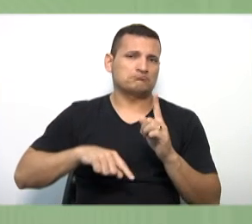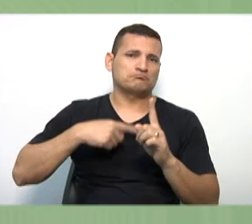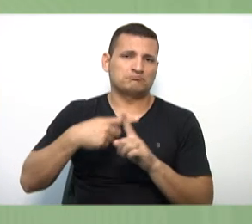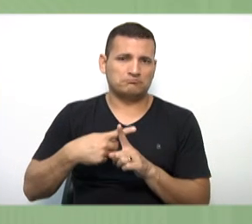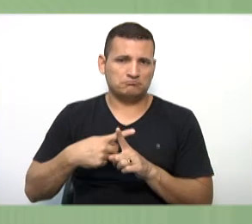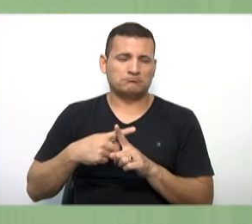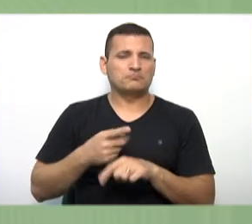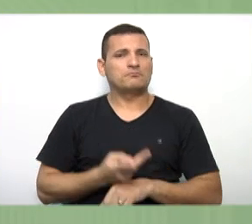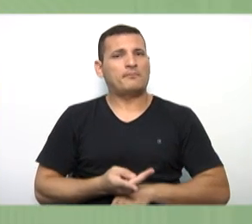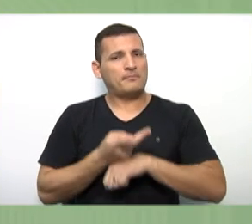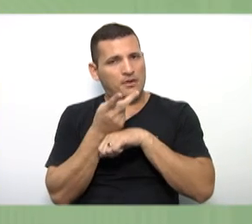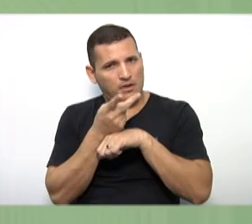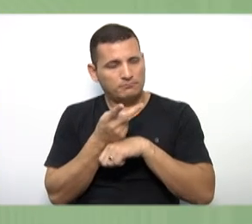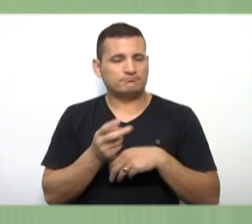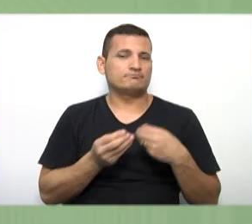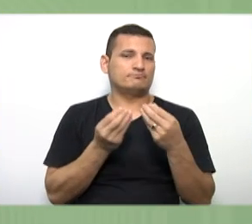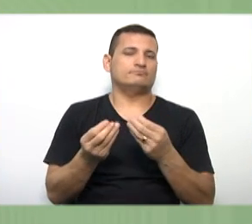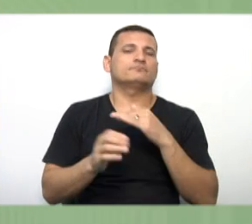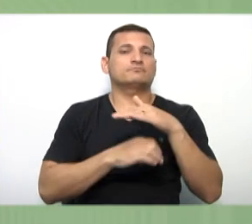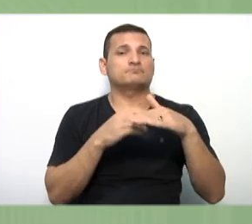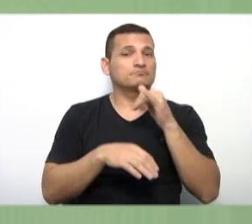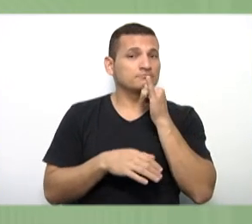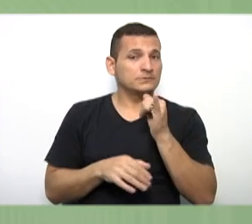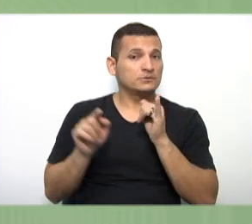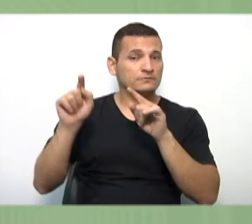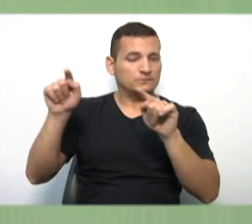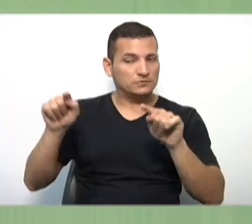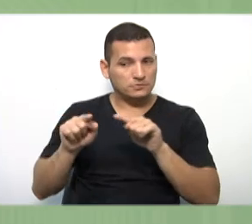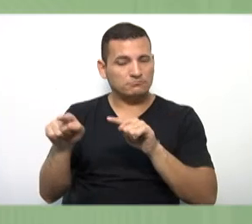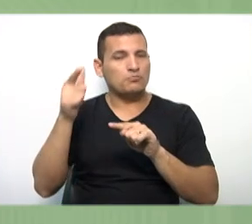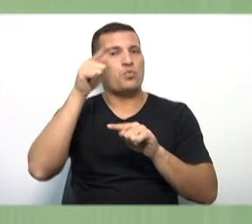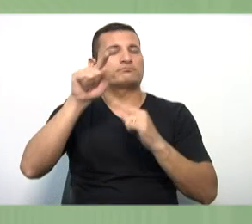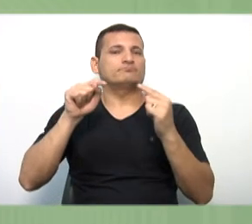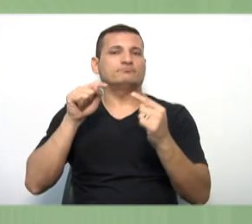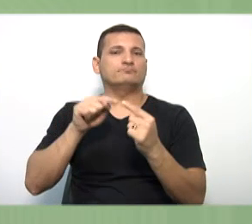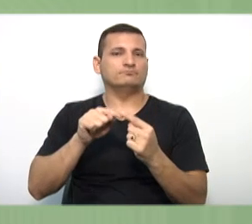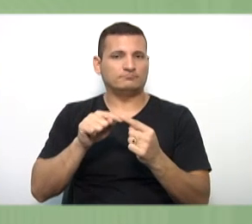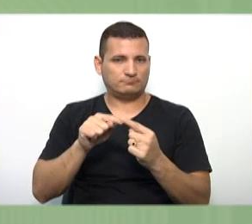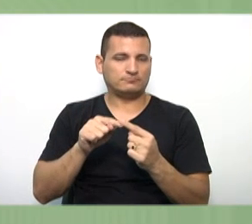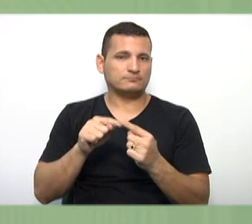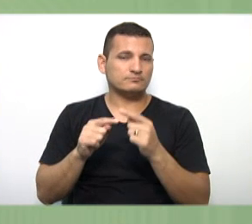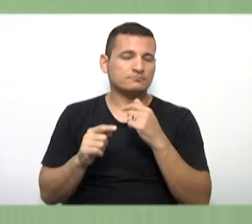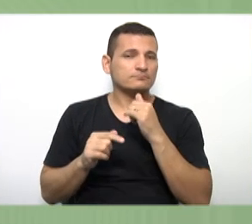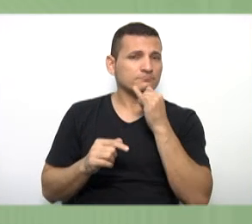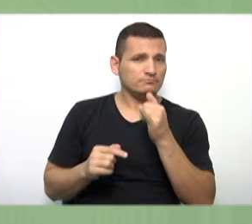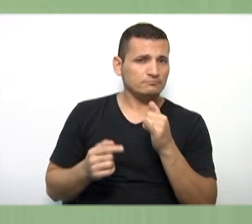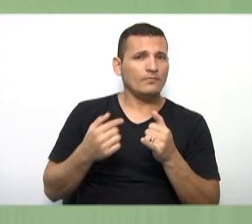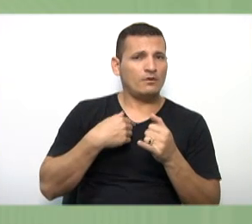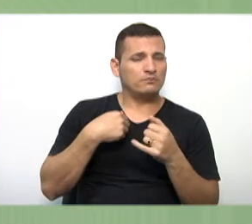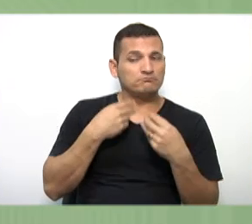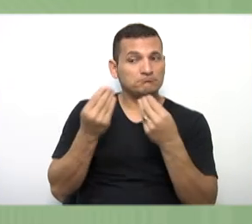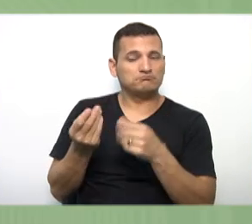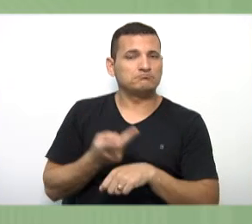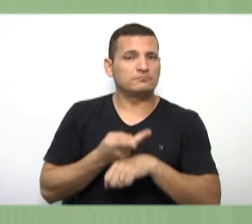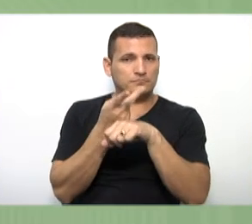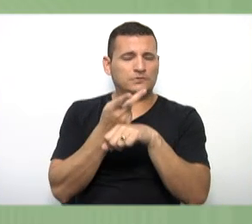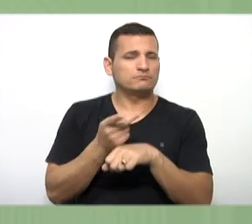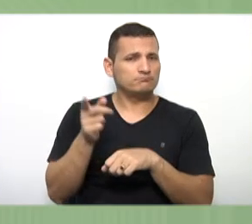oferecido pela empresa por um resultado alcançado do colaborador. Então, quando eu recompenso ele de